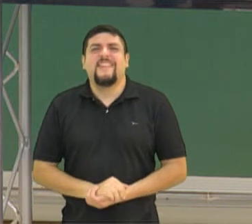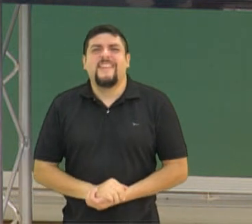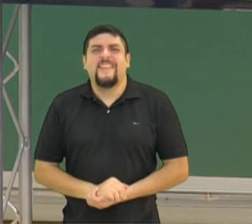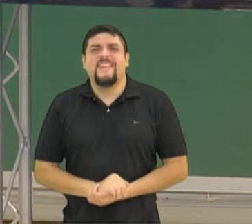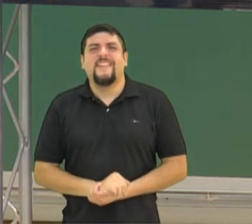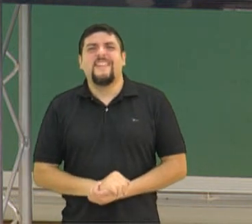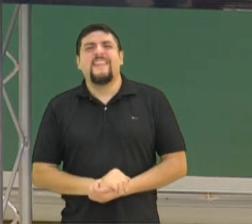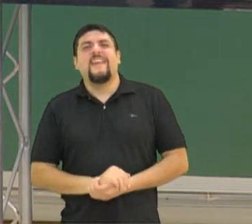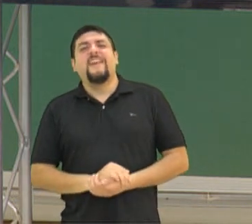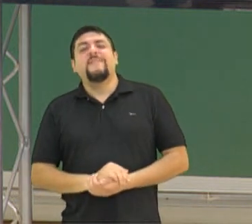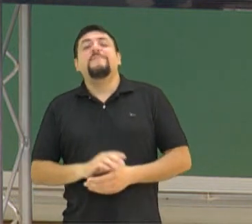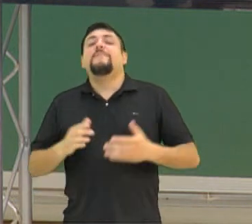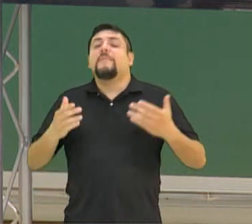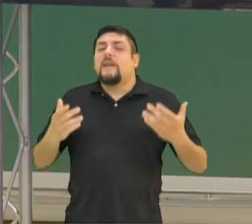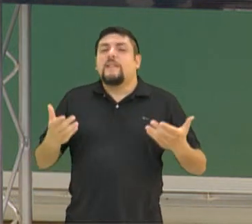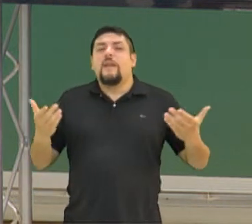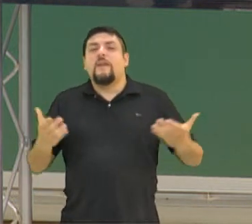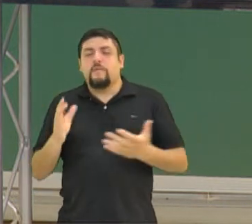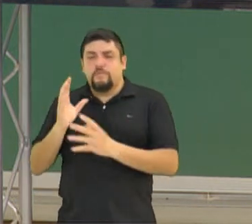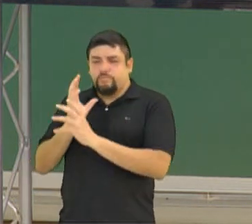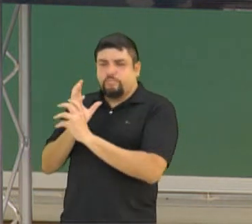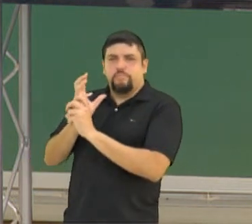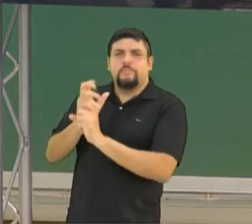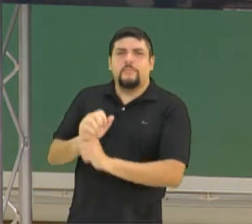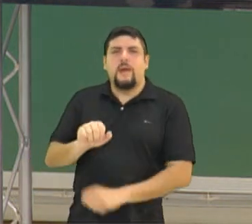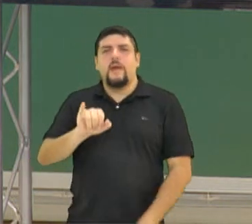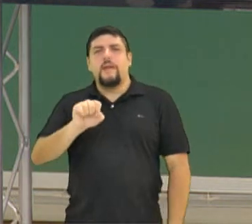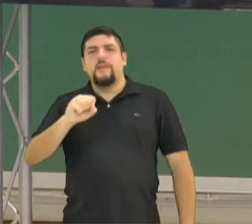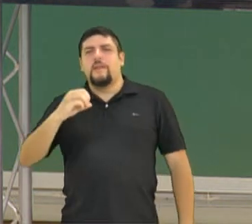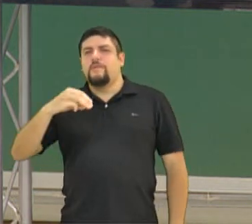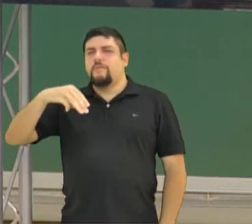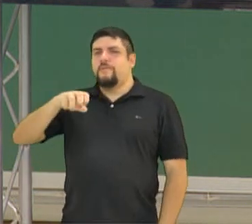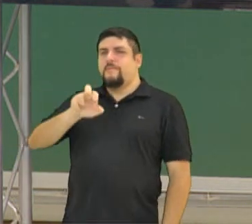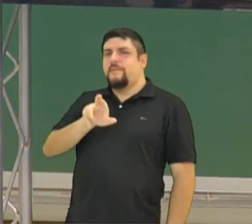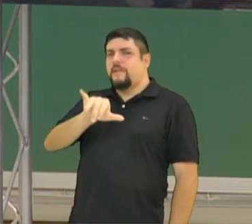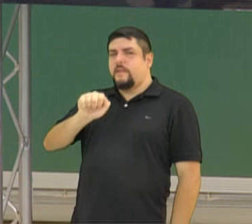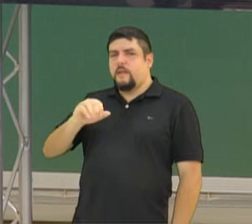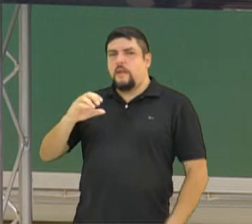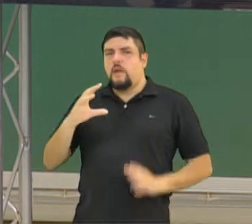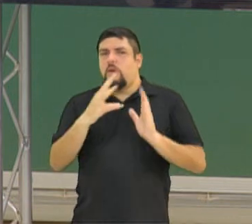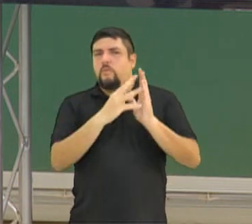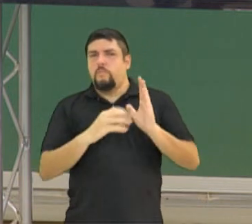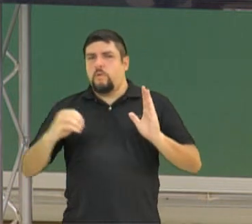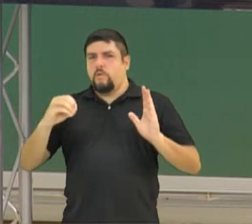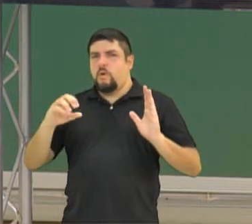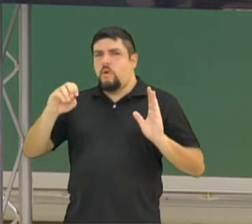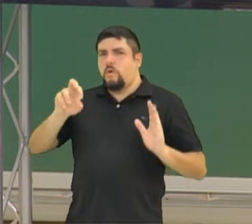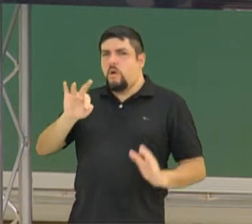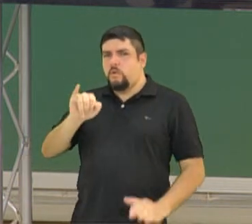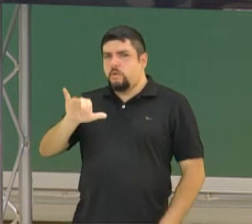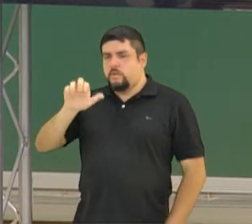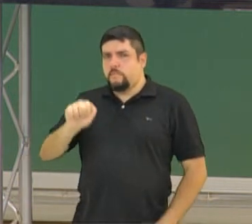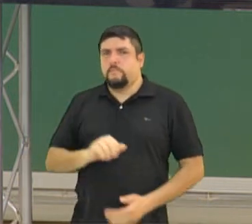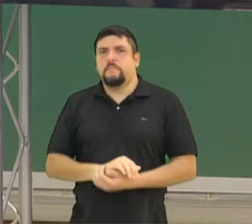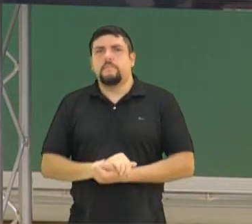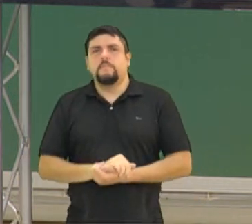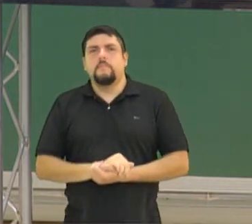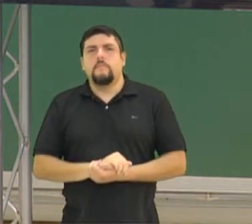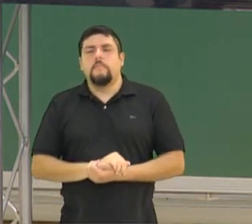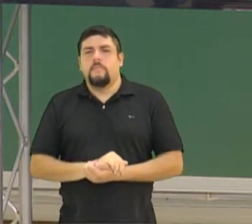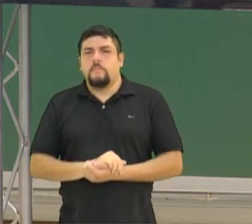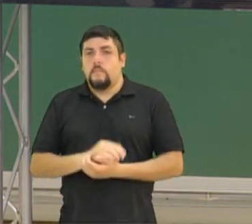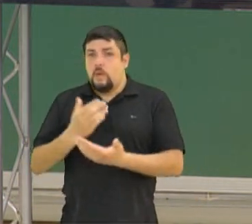lá então, galera. Retomada sobre a isomeria óptica, senhoras e senhores, tá bom? Na aula passada nós retomamos um pouquinho da